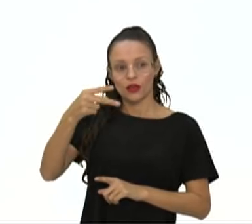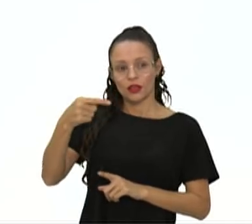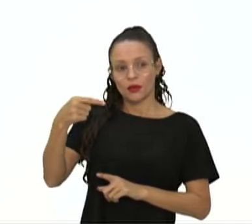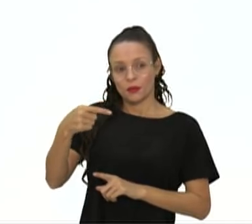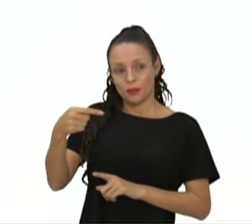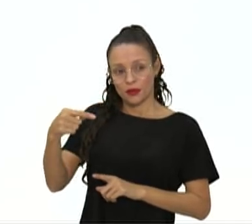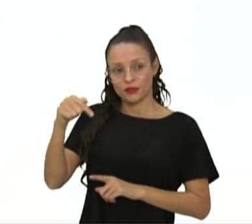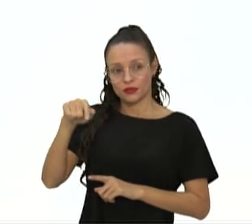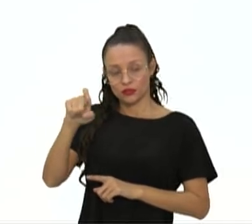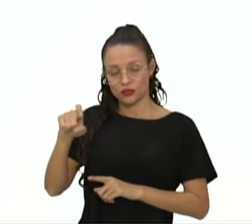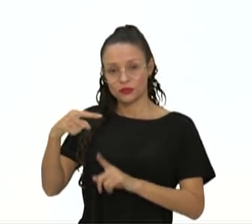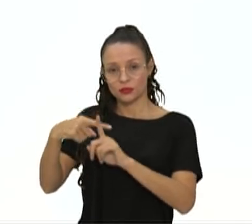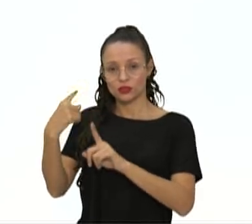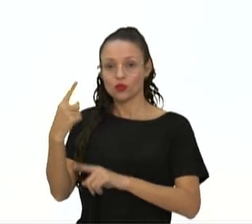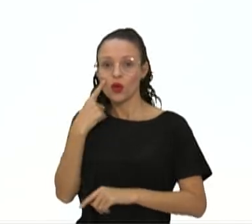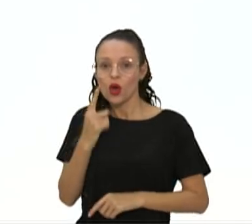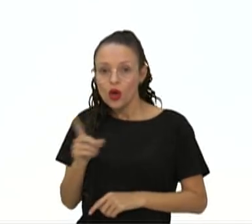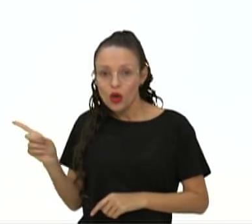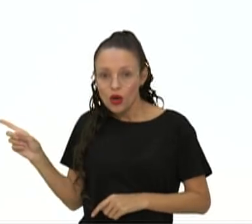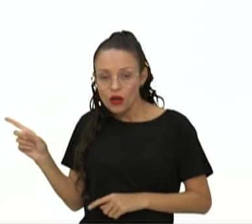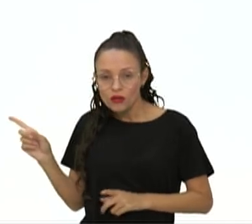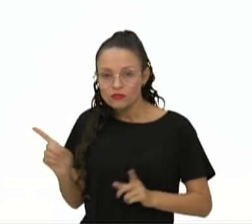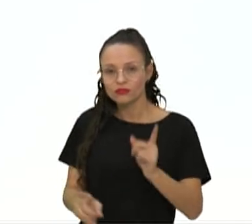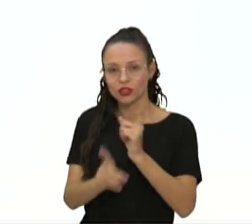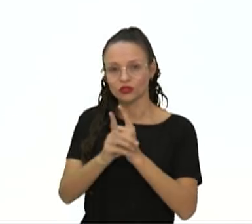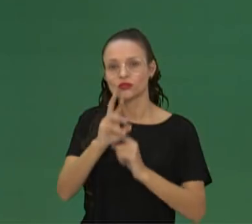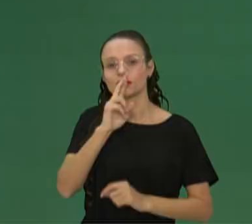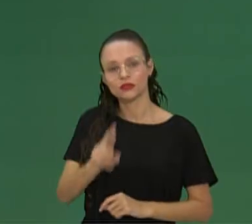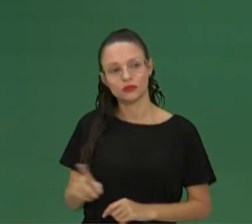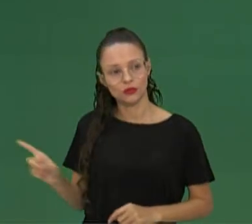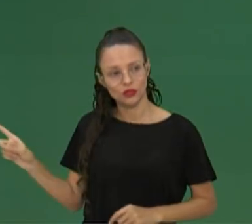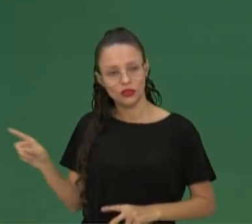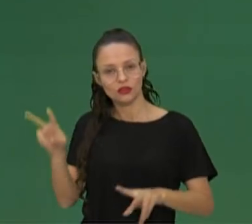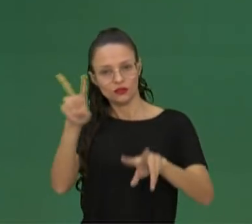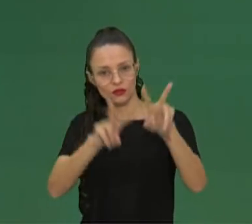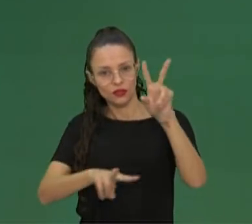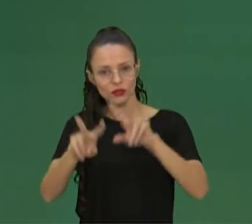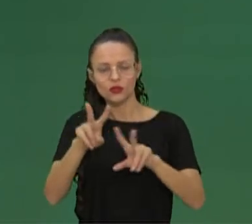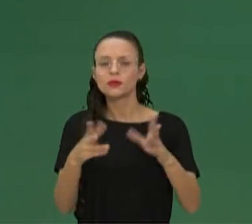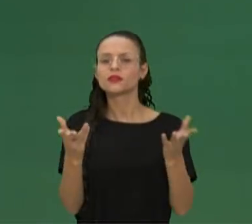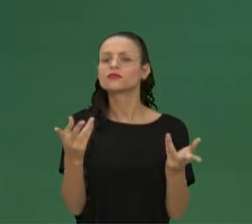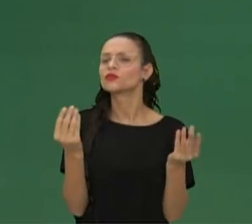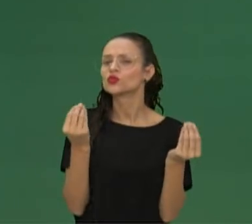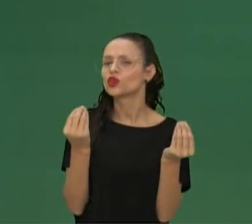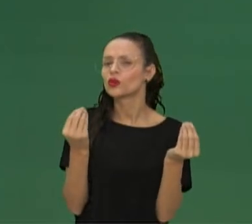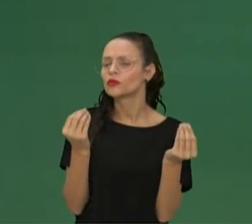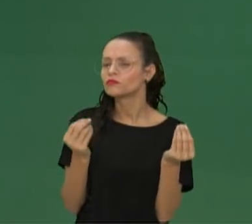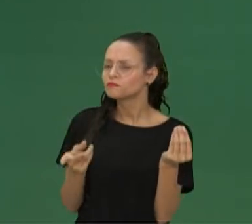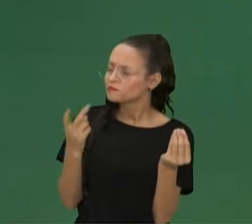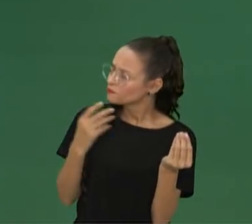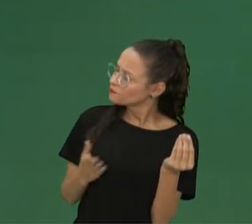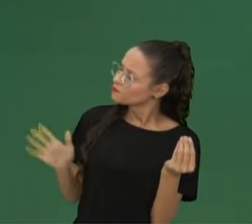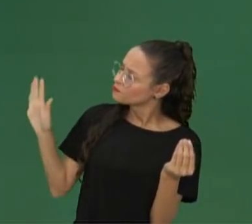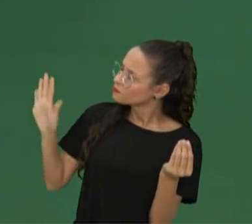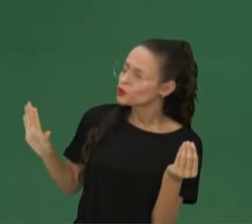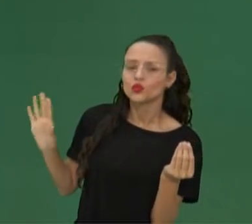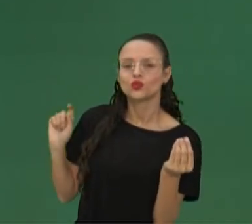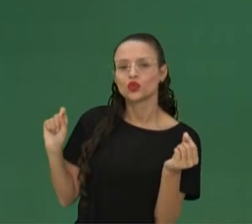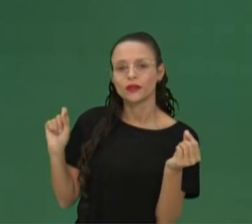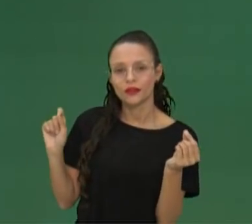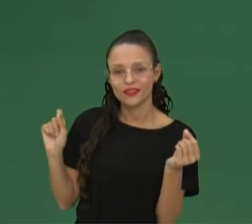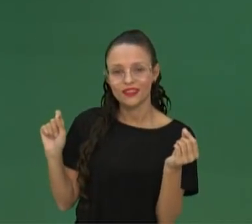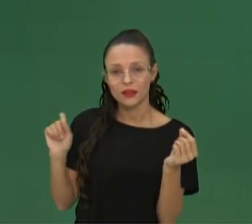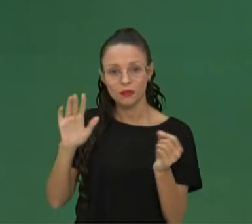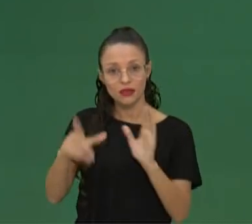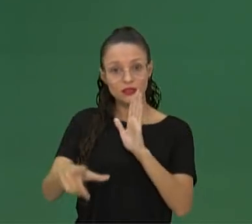Olha como eu armei a conta aqui e rapidinho eu cheguei nesse resultado. Visualmente, qual é a impressão que você tem? Né? Agora dá uma olhada no que